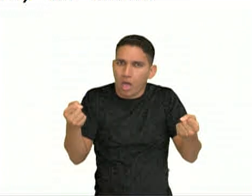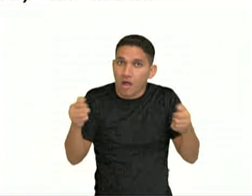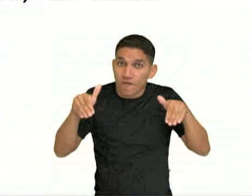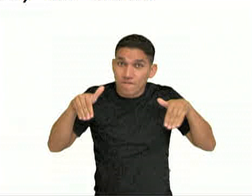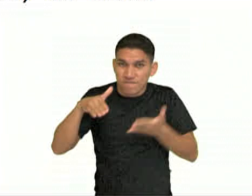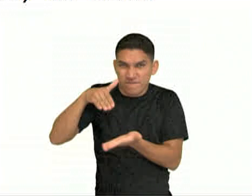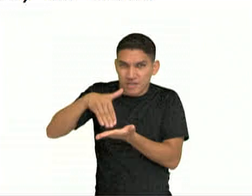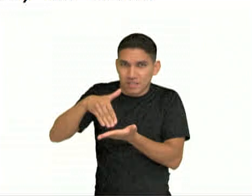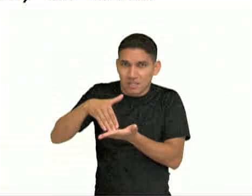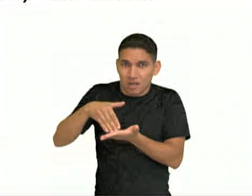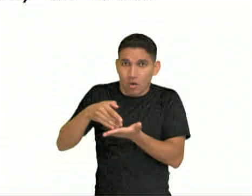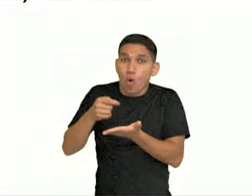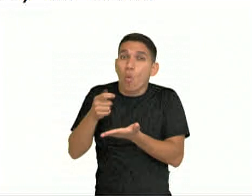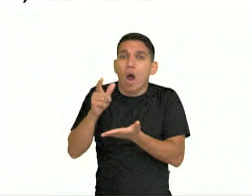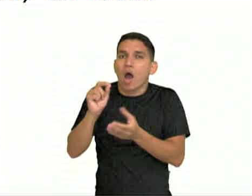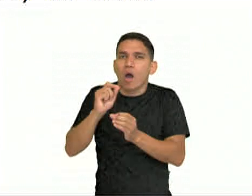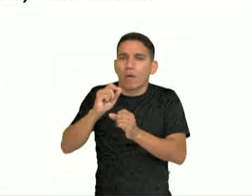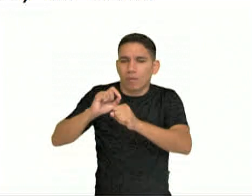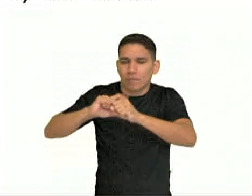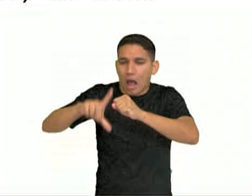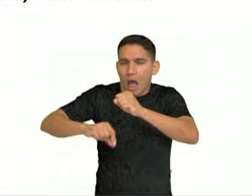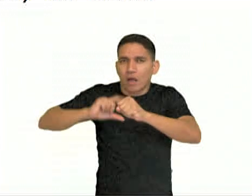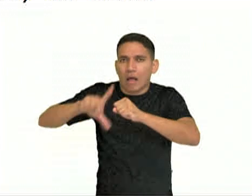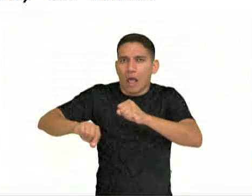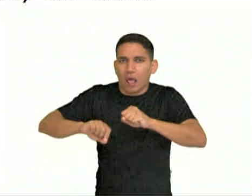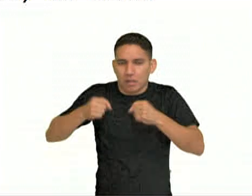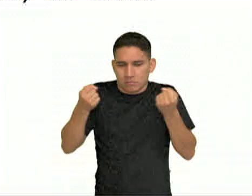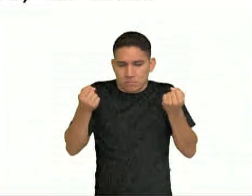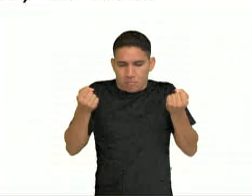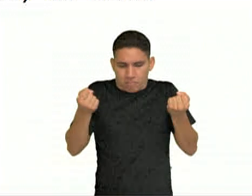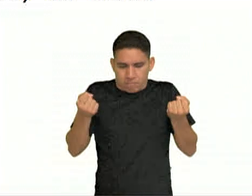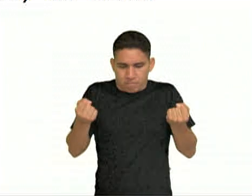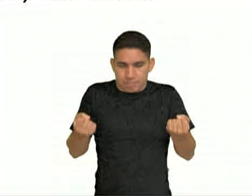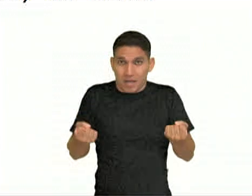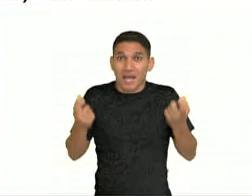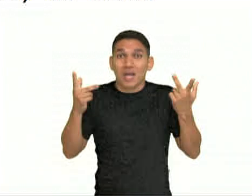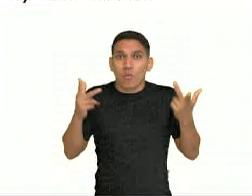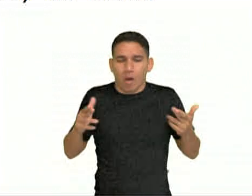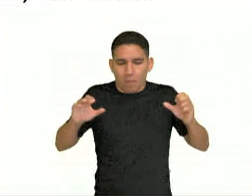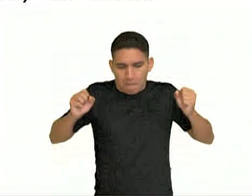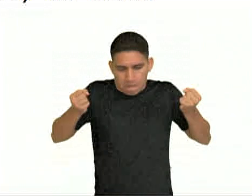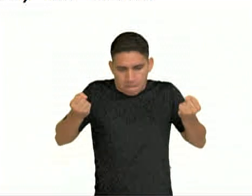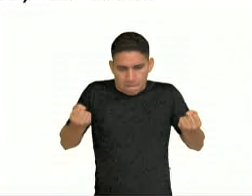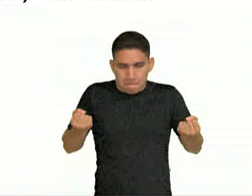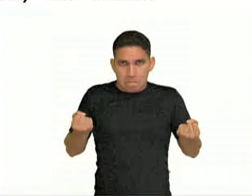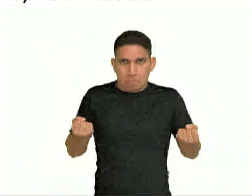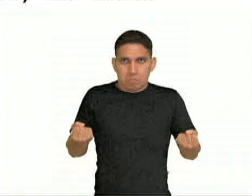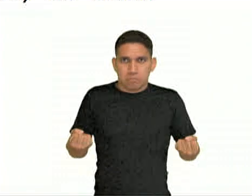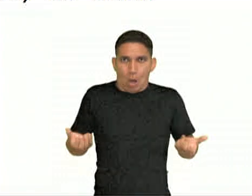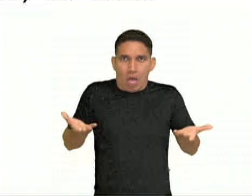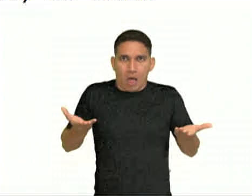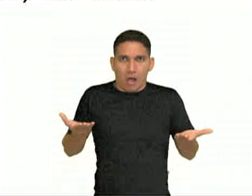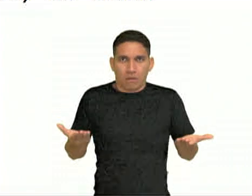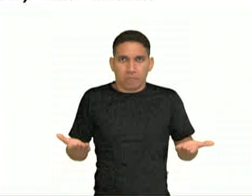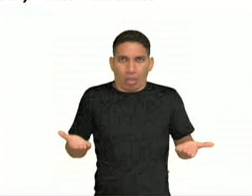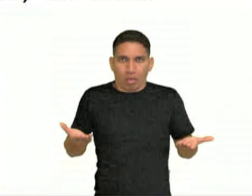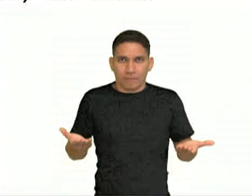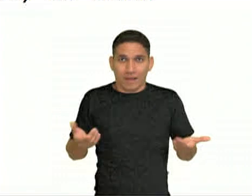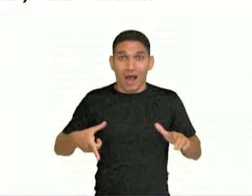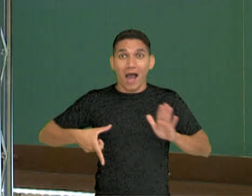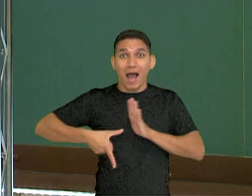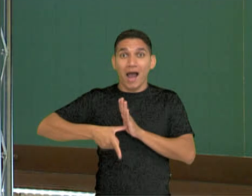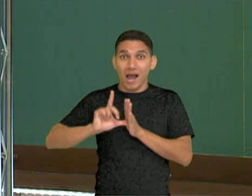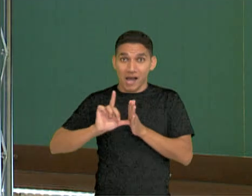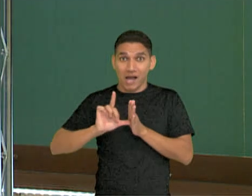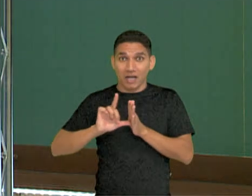quase encontrando átomo com átomo, certo? Aquele momento ímpar do negócio ali, certo? Antes dela sofrer a